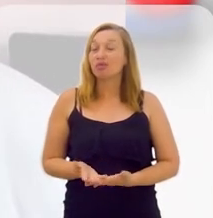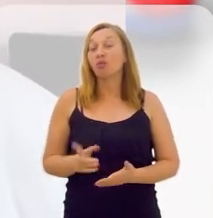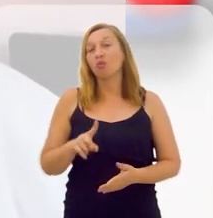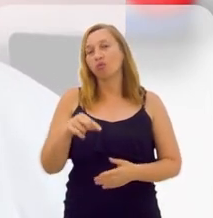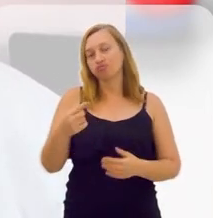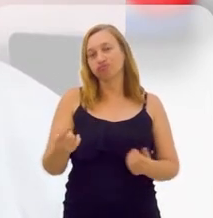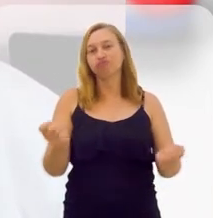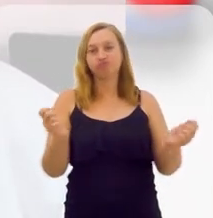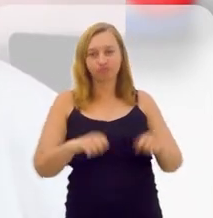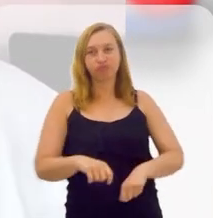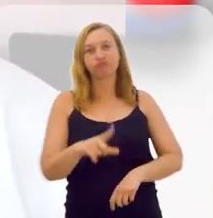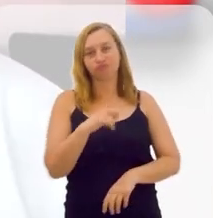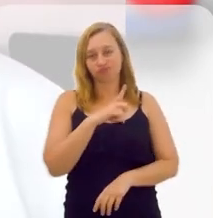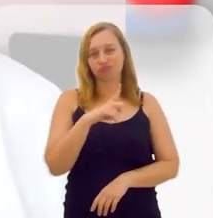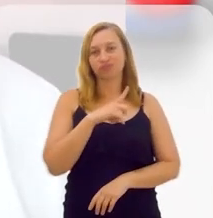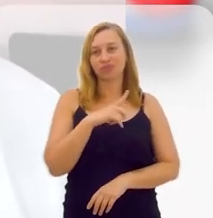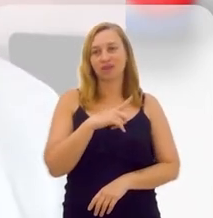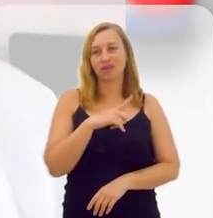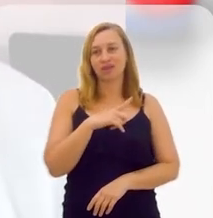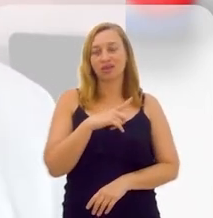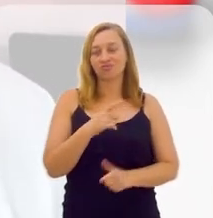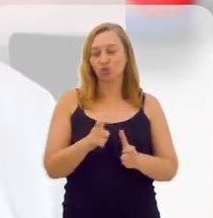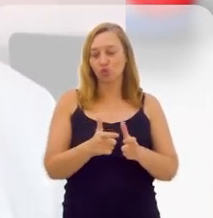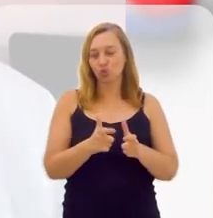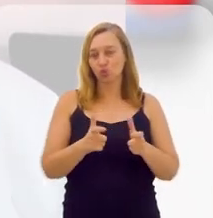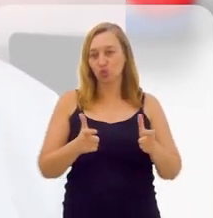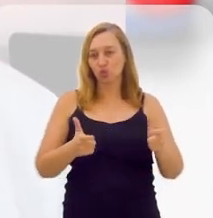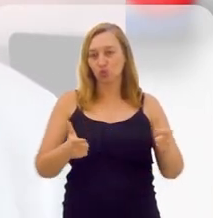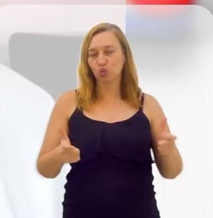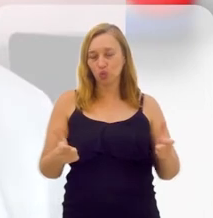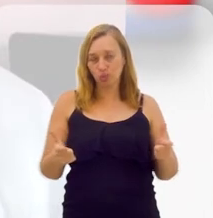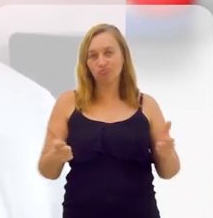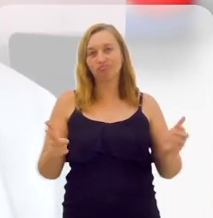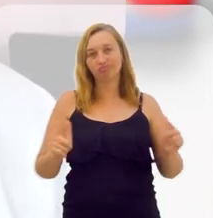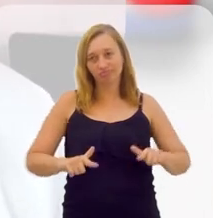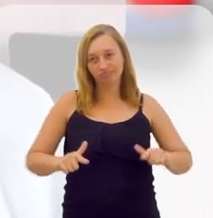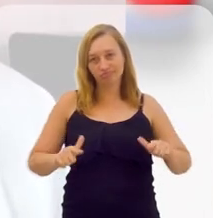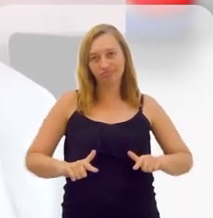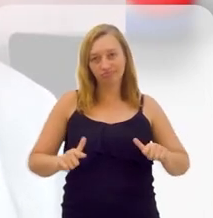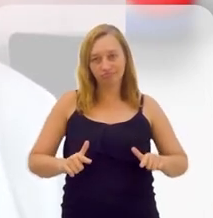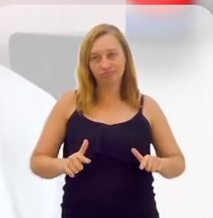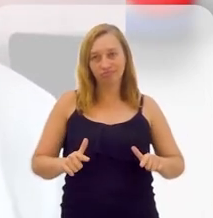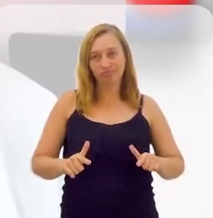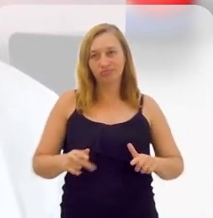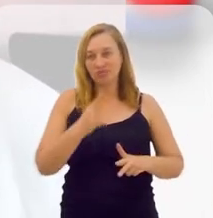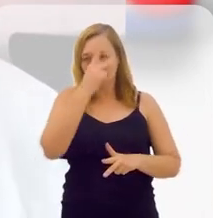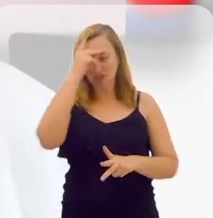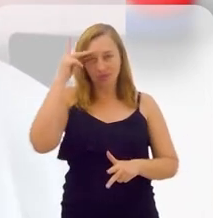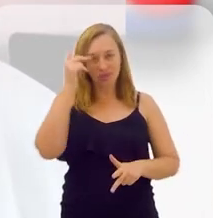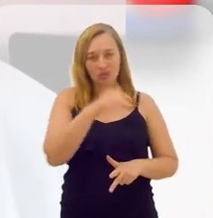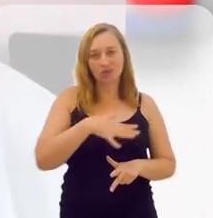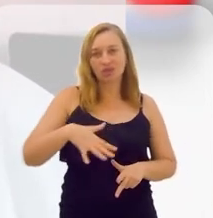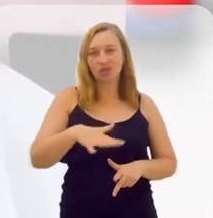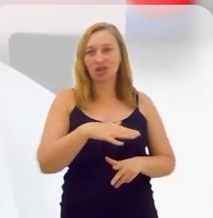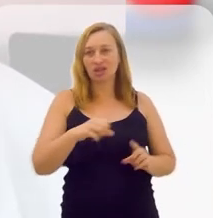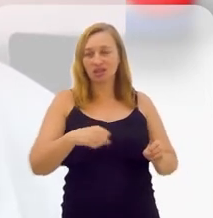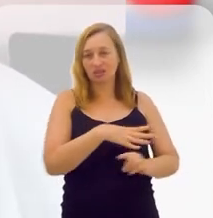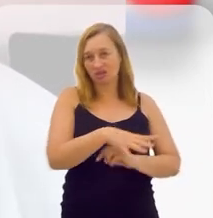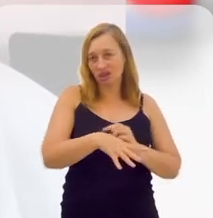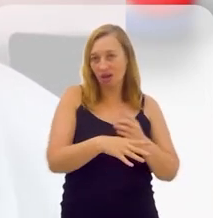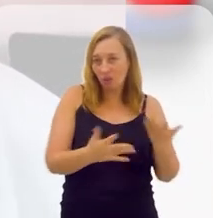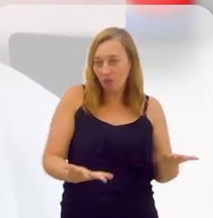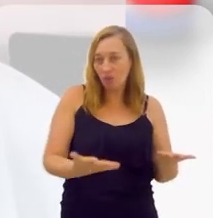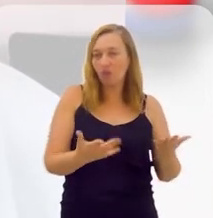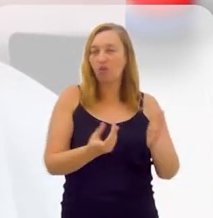outras possibilidades, né, de crescimento e principalmente na parte social, na